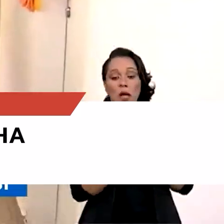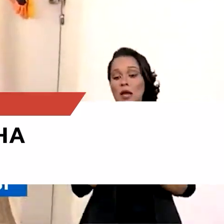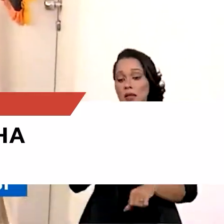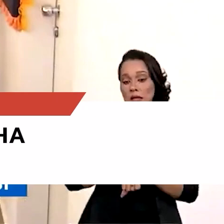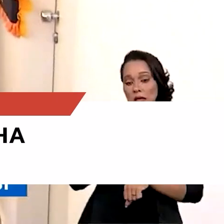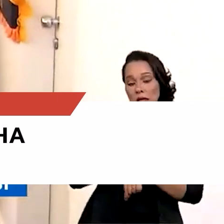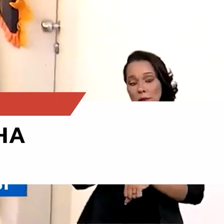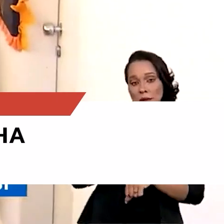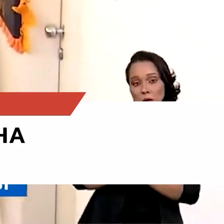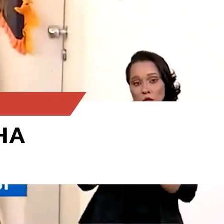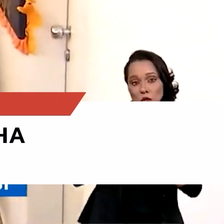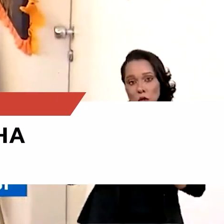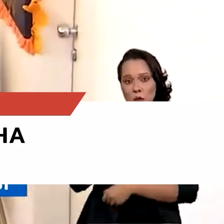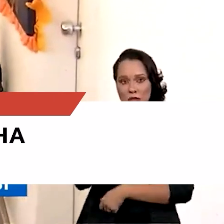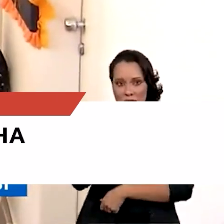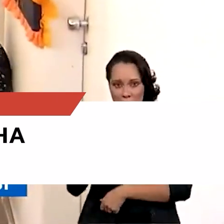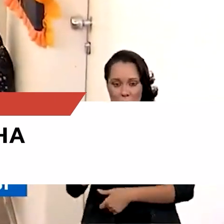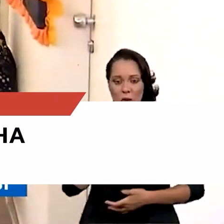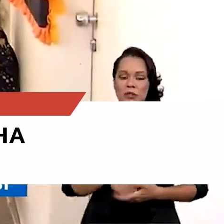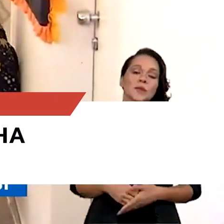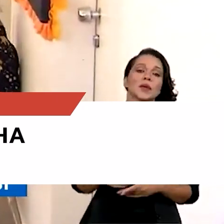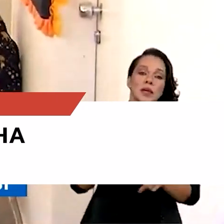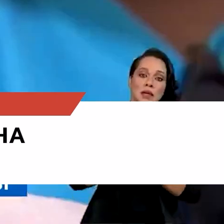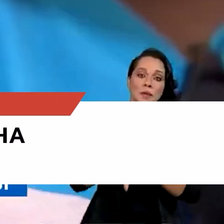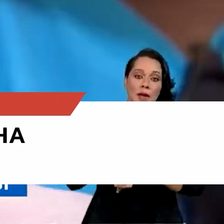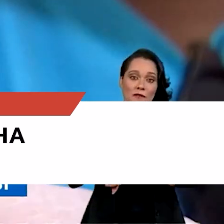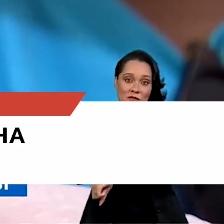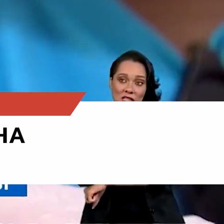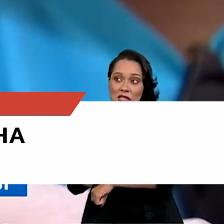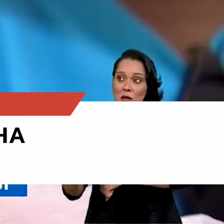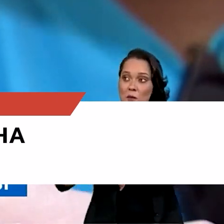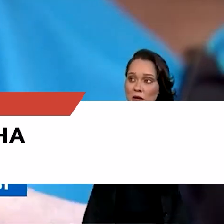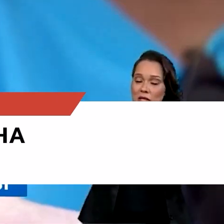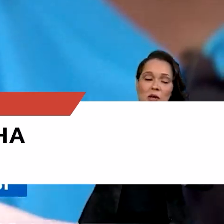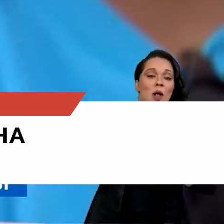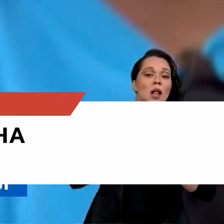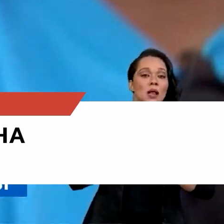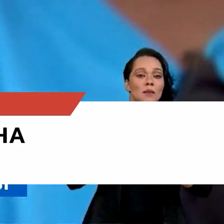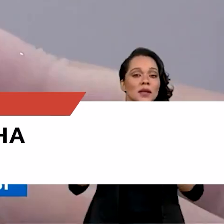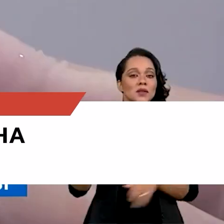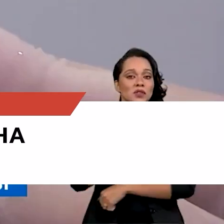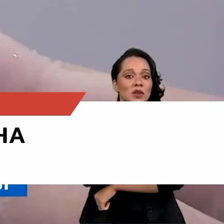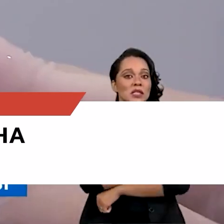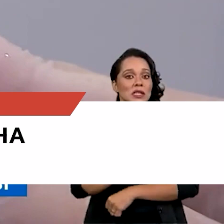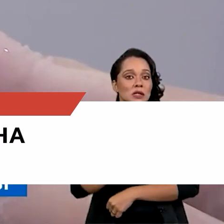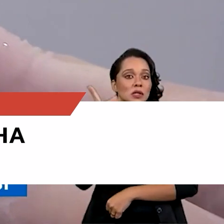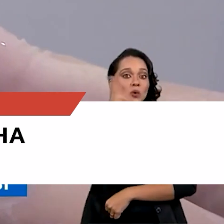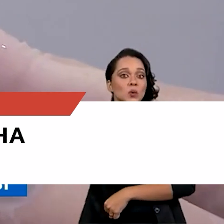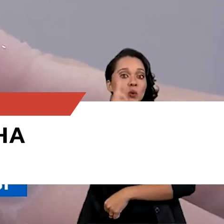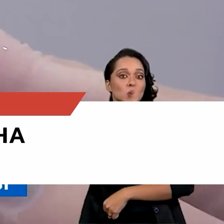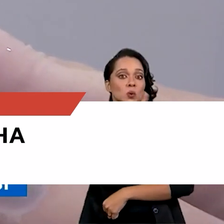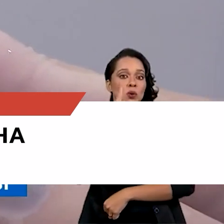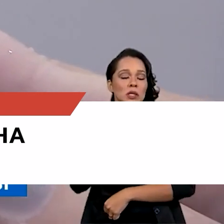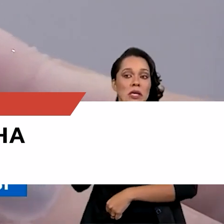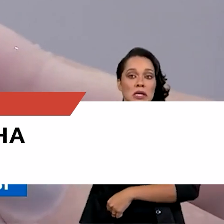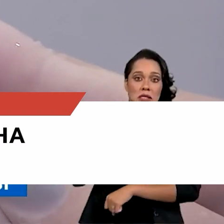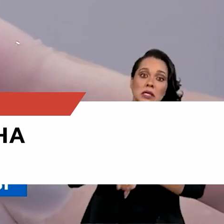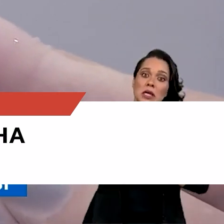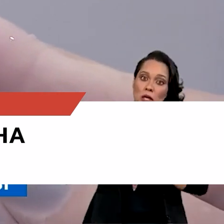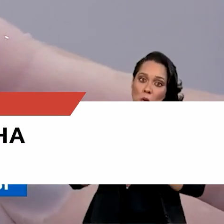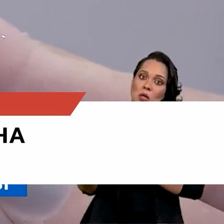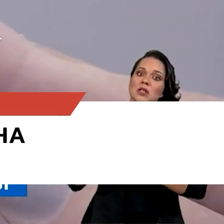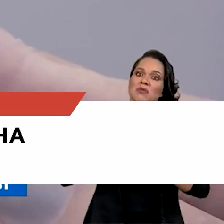à doença o anúncio foi realizado durante uma coletiva de imprensa no Rio de Janeiro juntamente com representantes